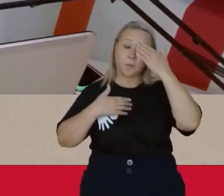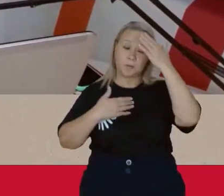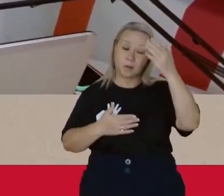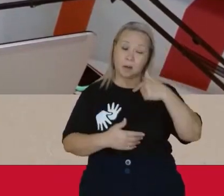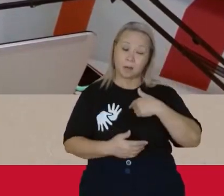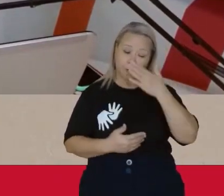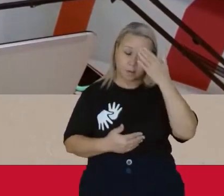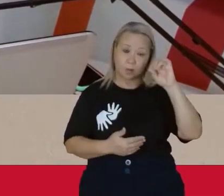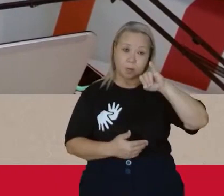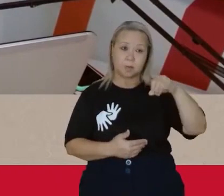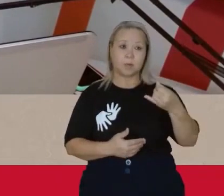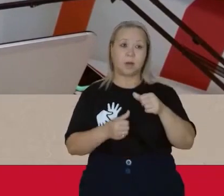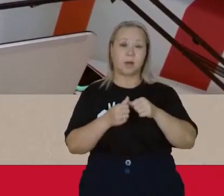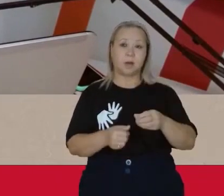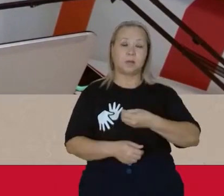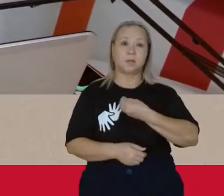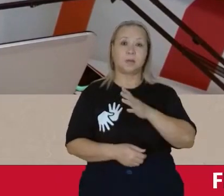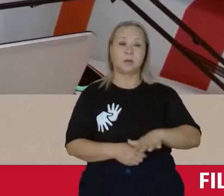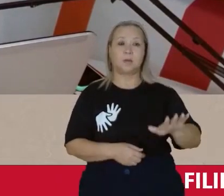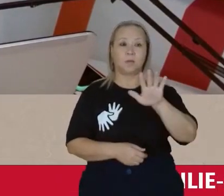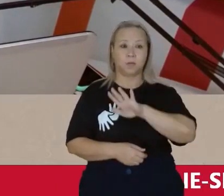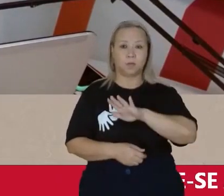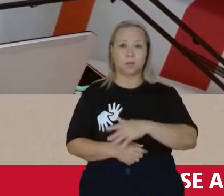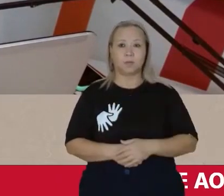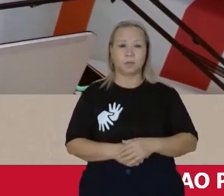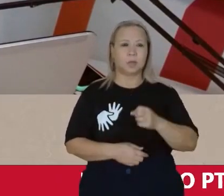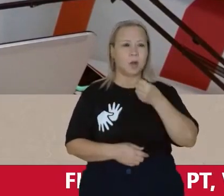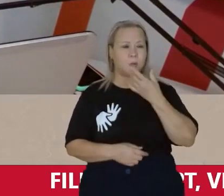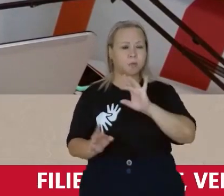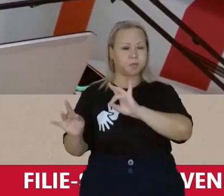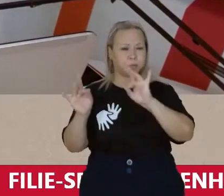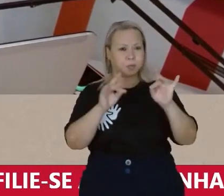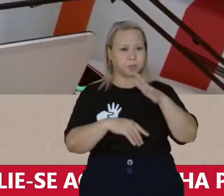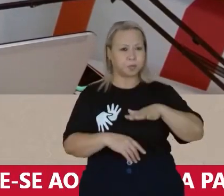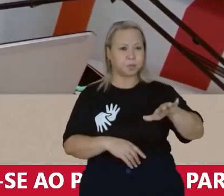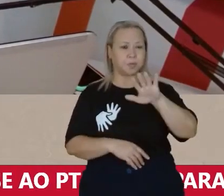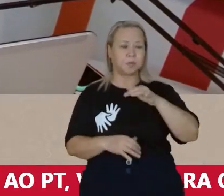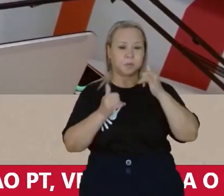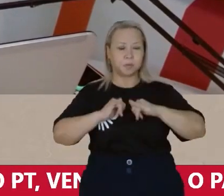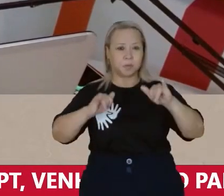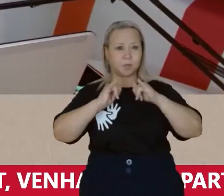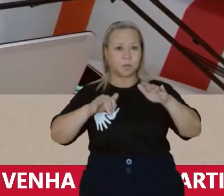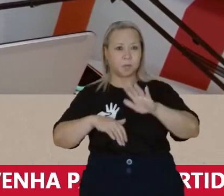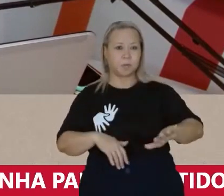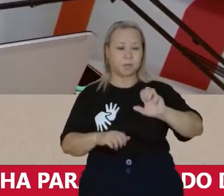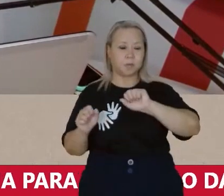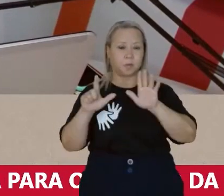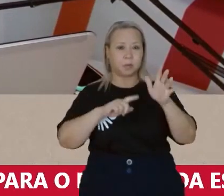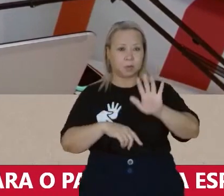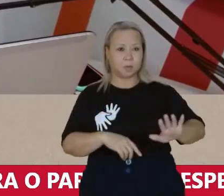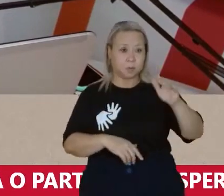agradeço a oportunidade de estar com vocês, né? Uma bela cobertura vocês têm feito aí da nossa Semana Nacional, a gente